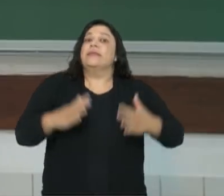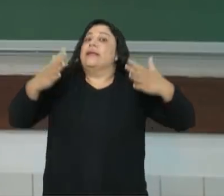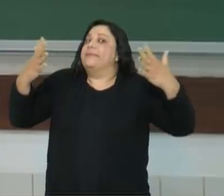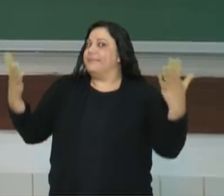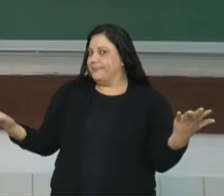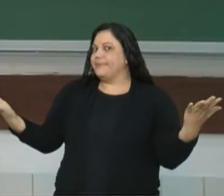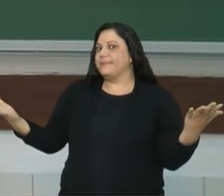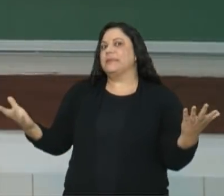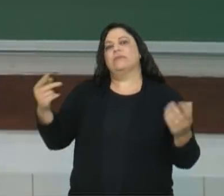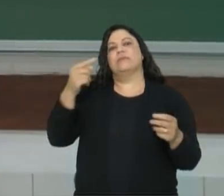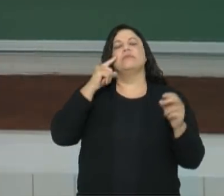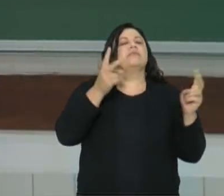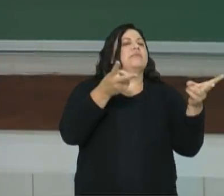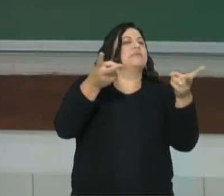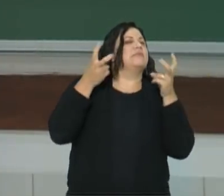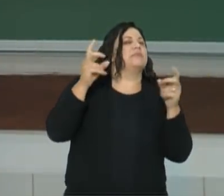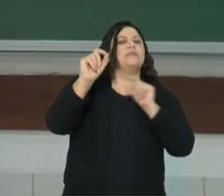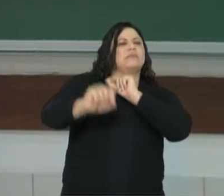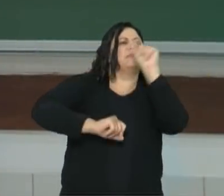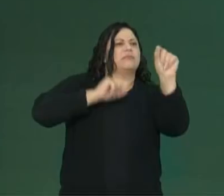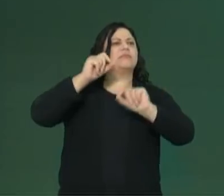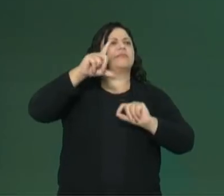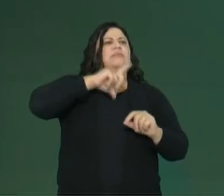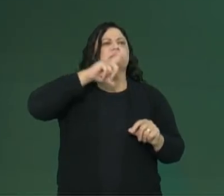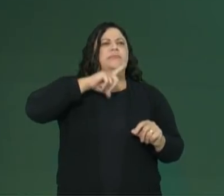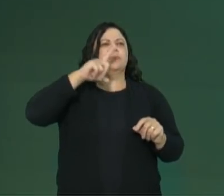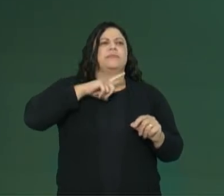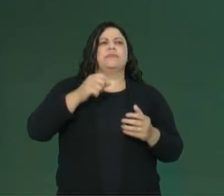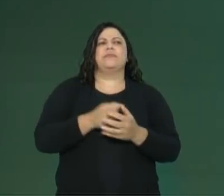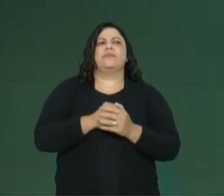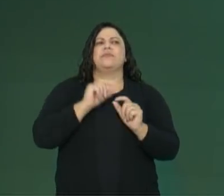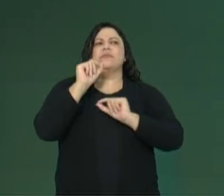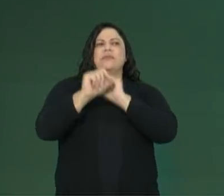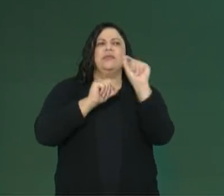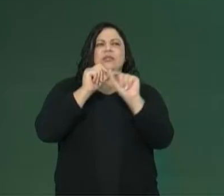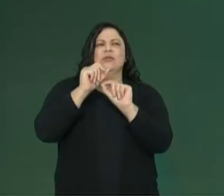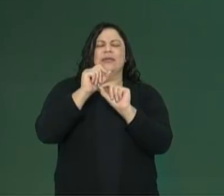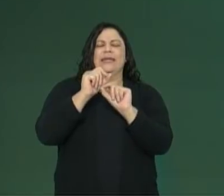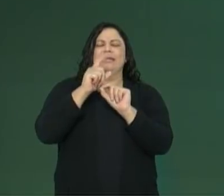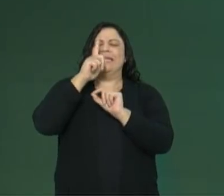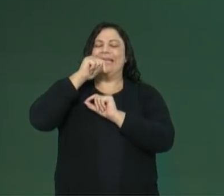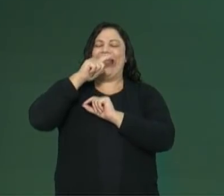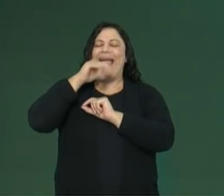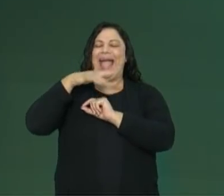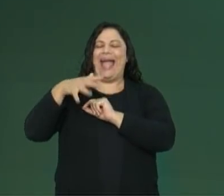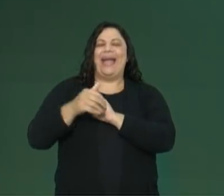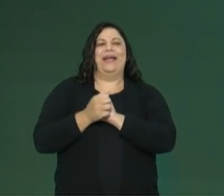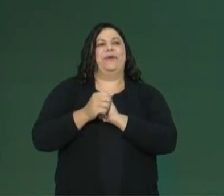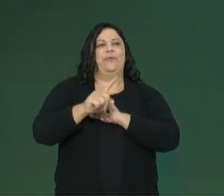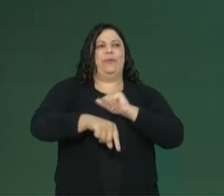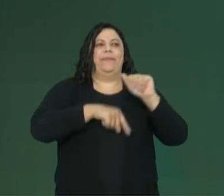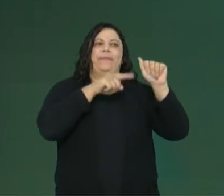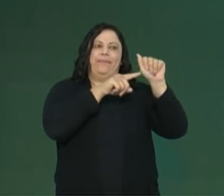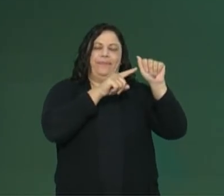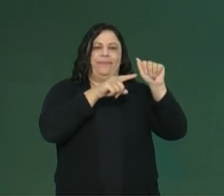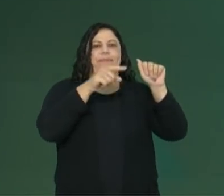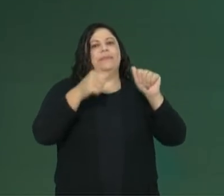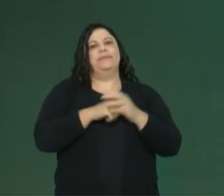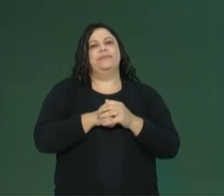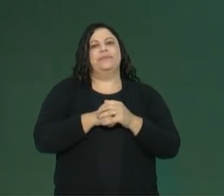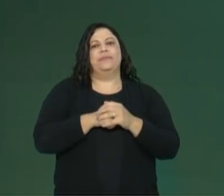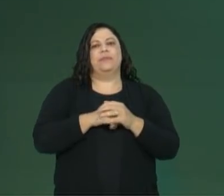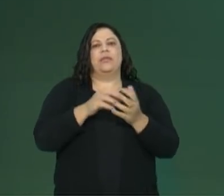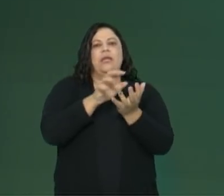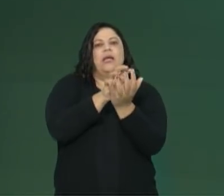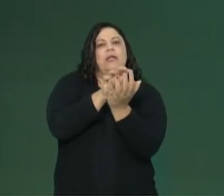Pessoal, veja só. Tem exemplares aquáticos? Então terá brânquias. Moluscos? Tem conchas? Falei do